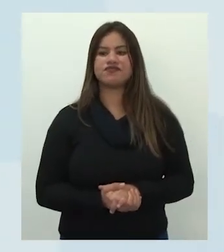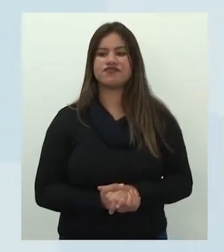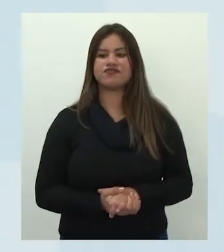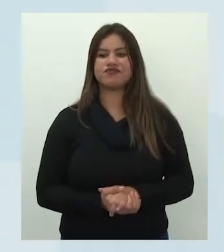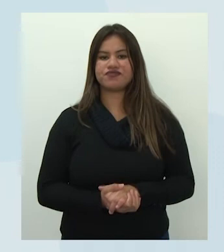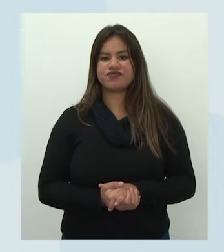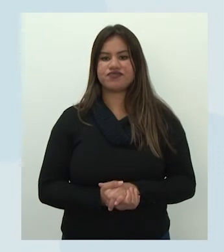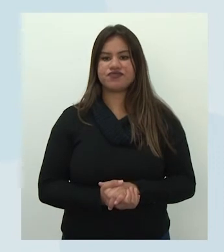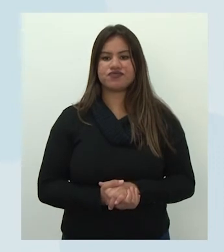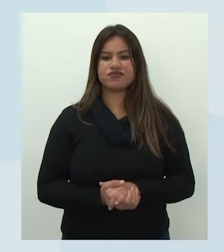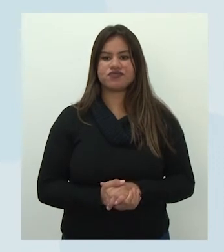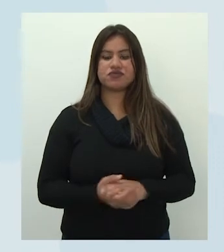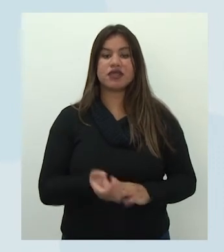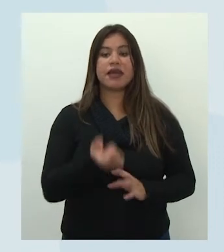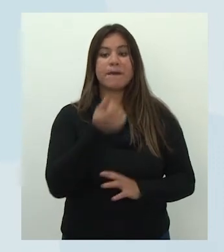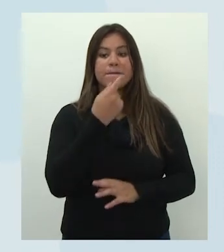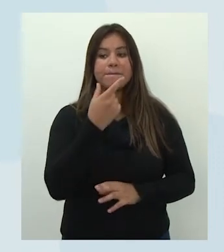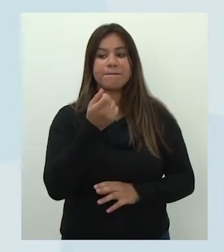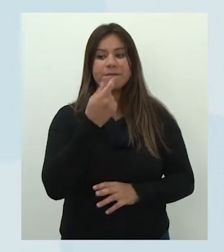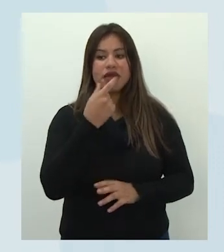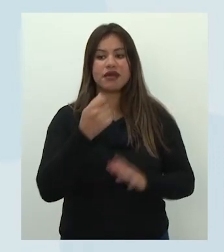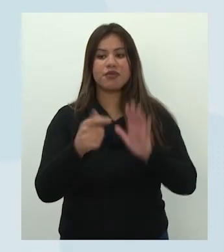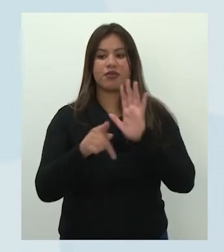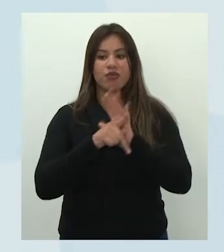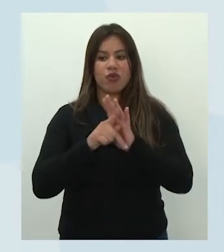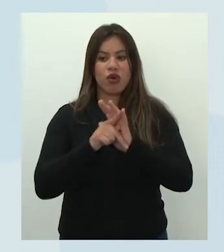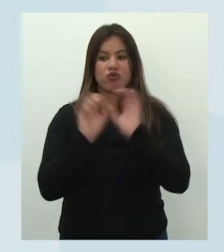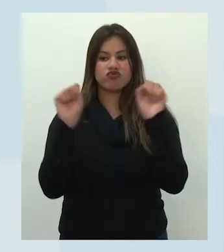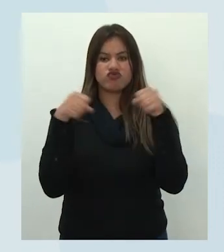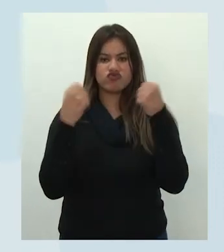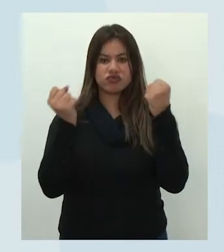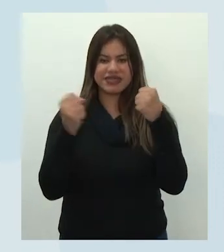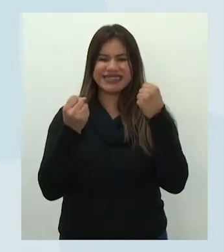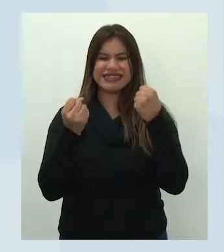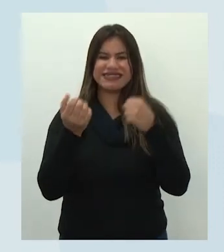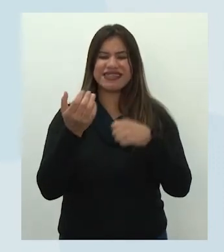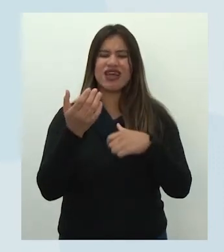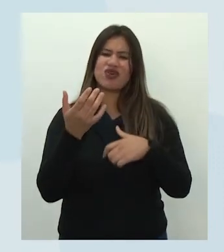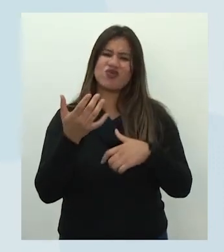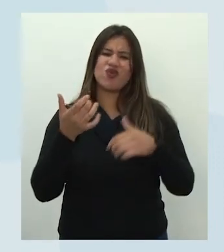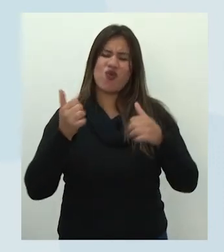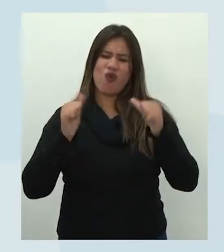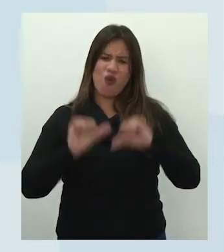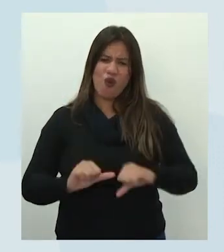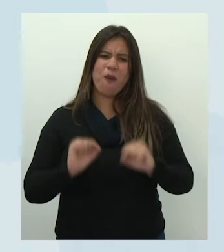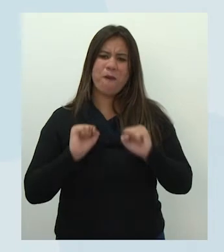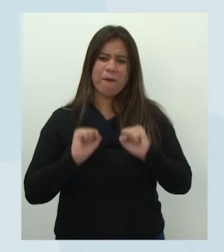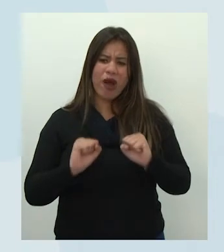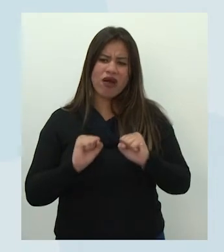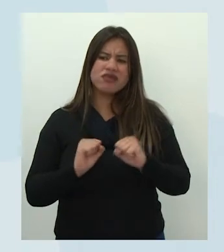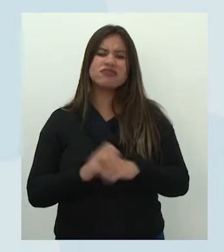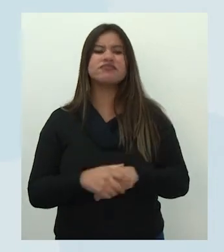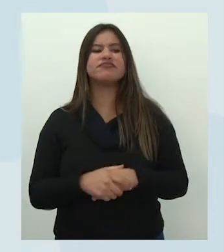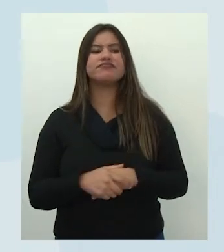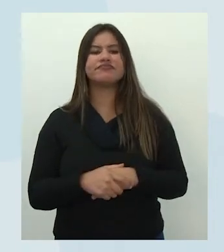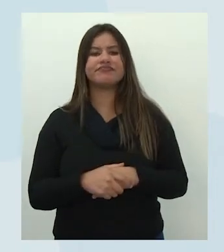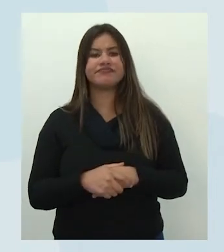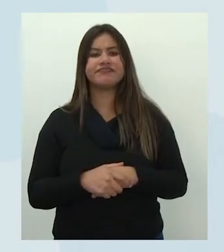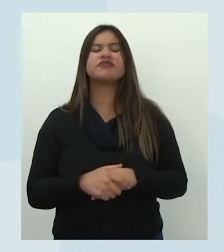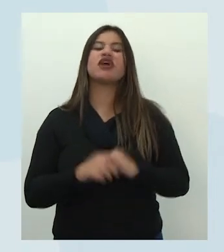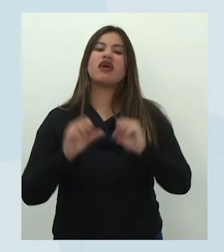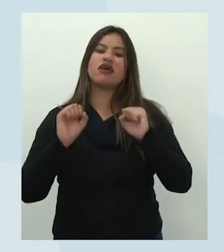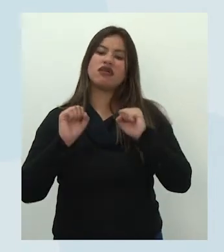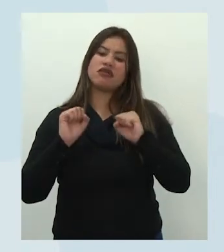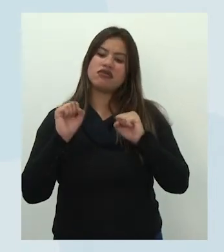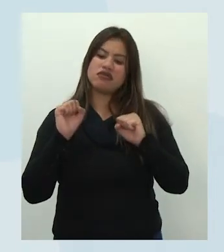Remédios fitoterápicos fazem mal, sim? Olha, é a mesma coisa que as vitaminas, gente. E ainda